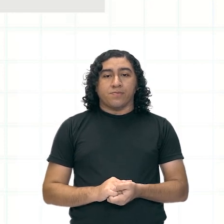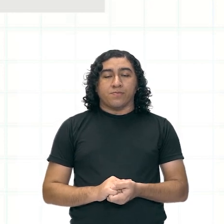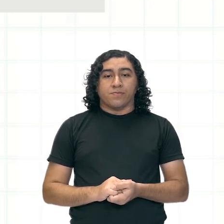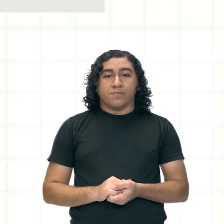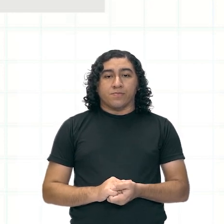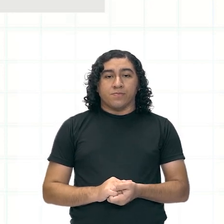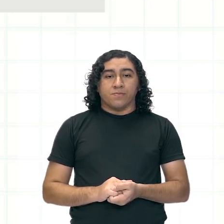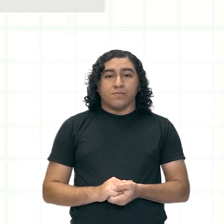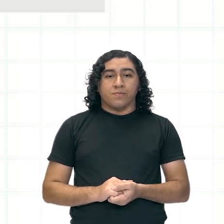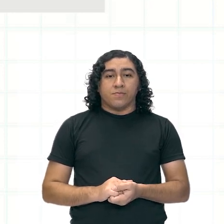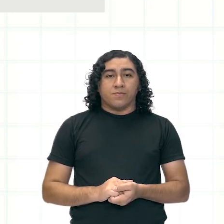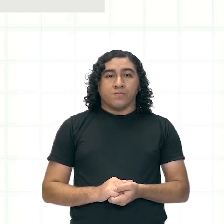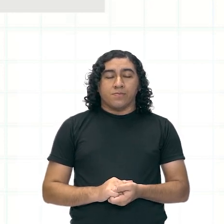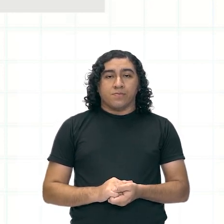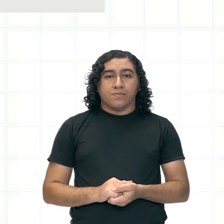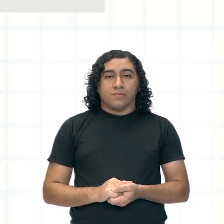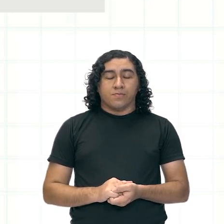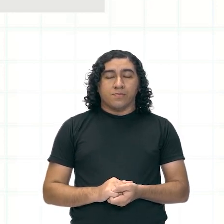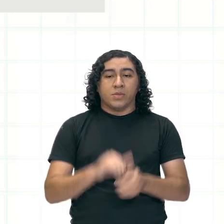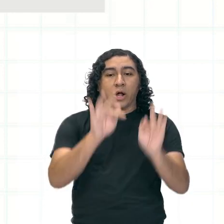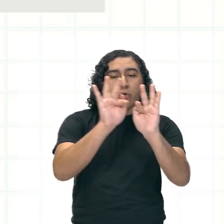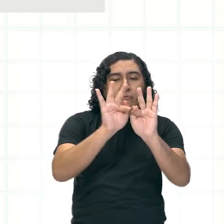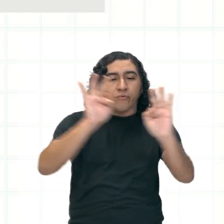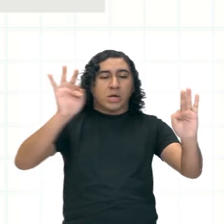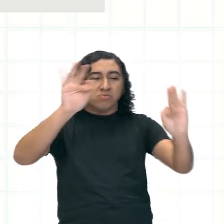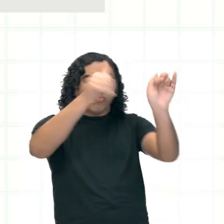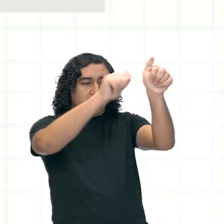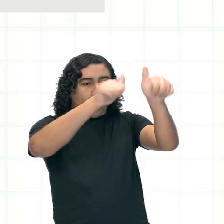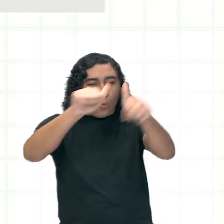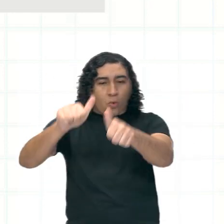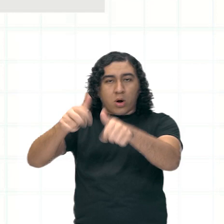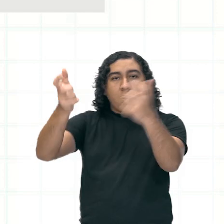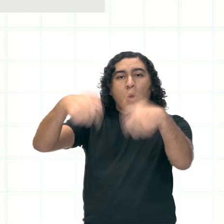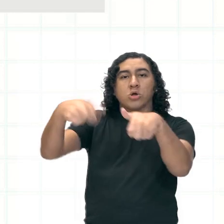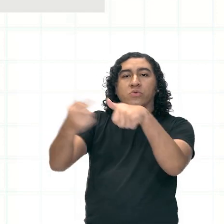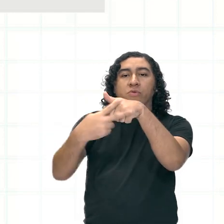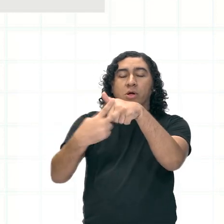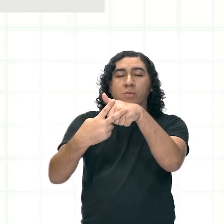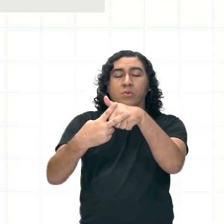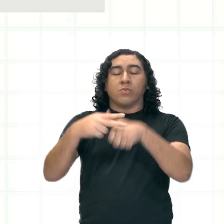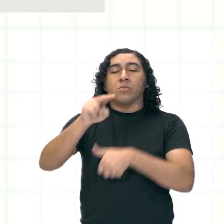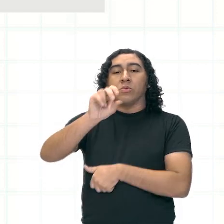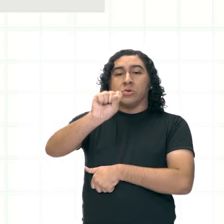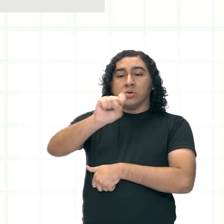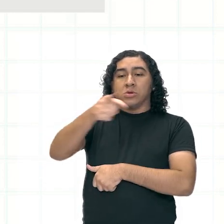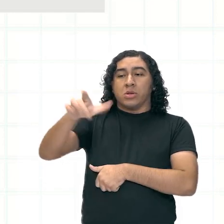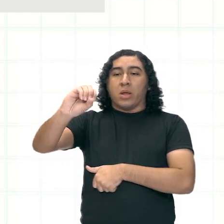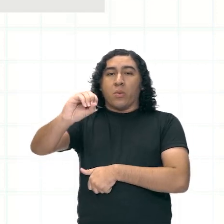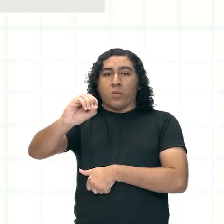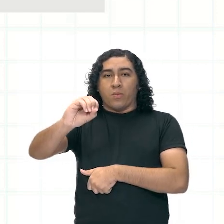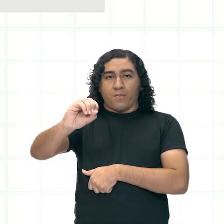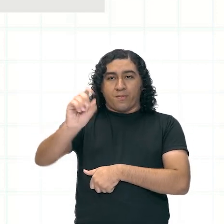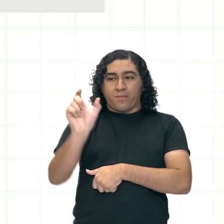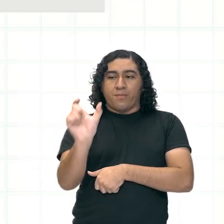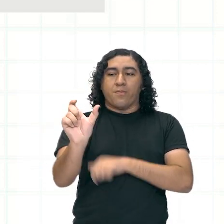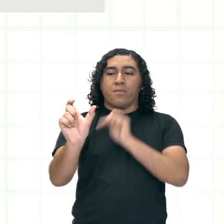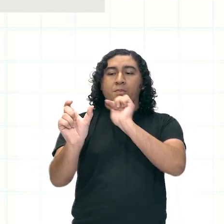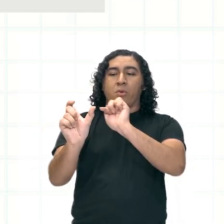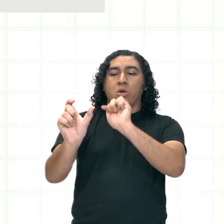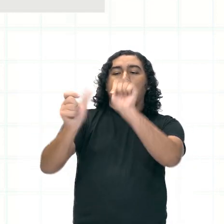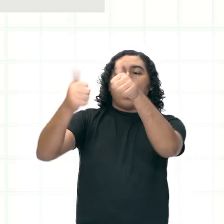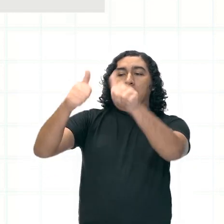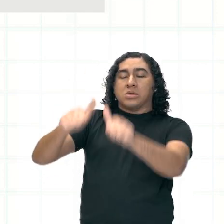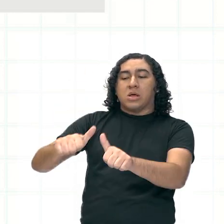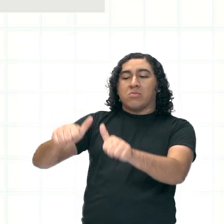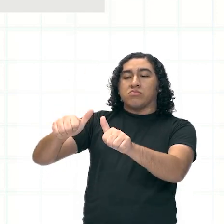são importantes. Identificando aqui o nosso verbo ser, certo? Analisando